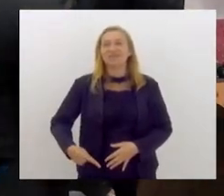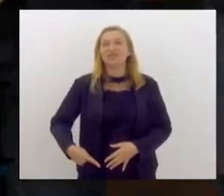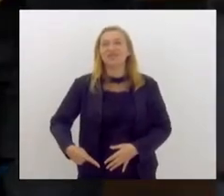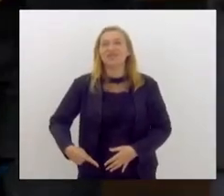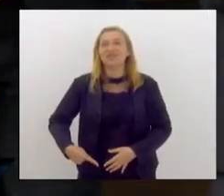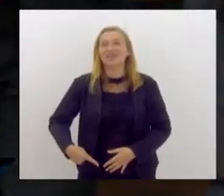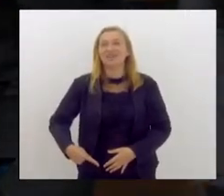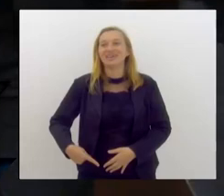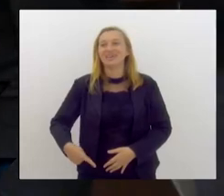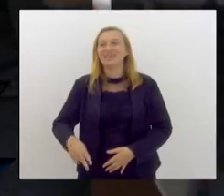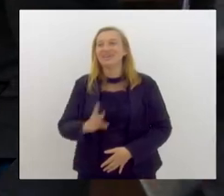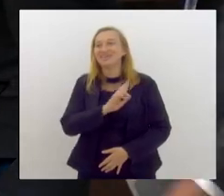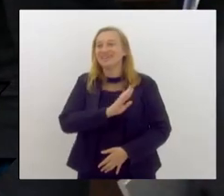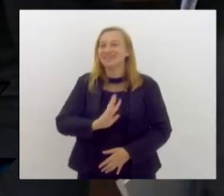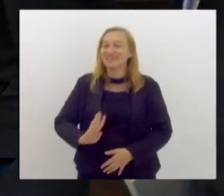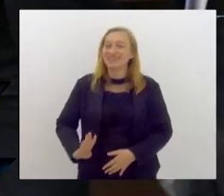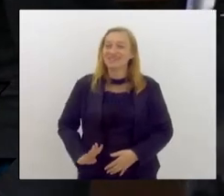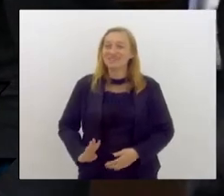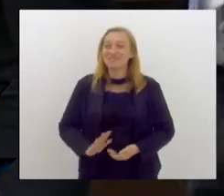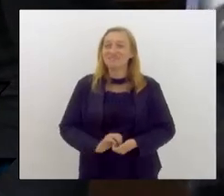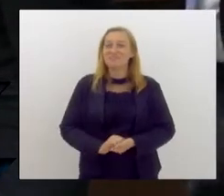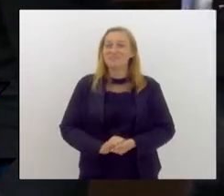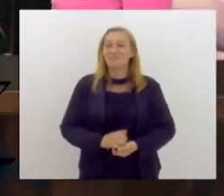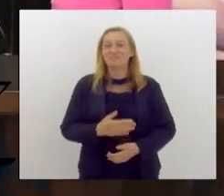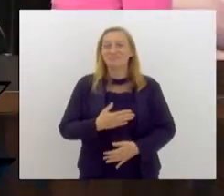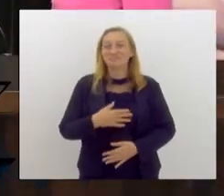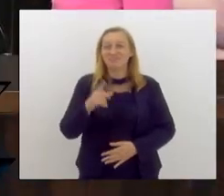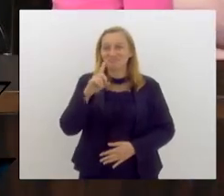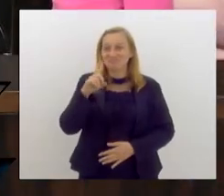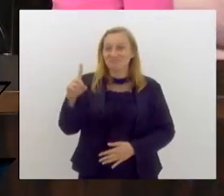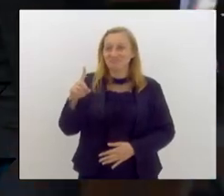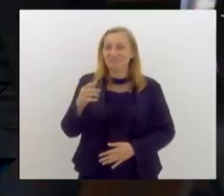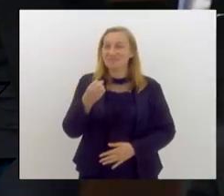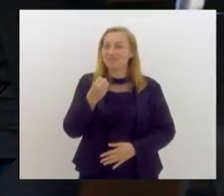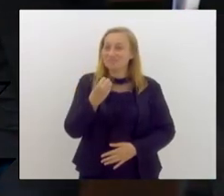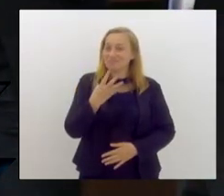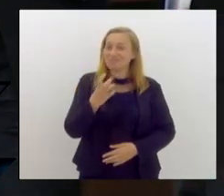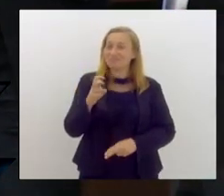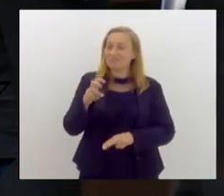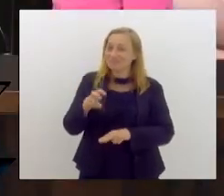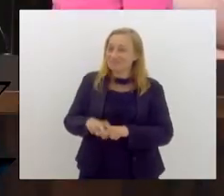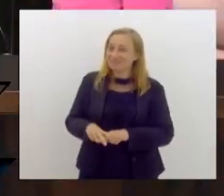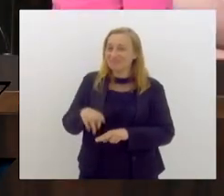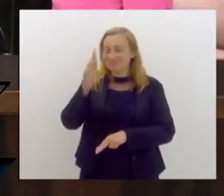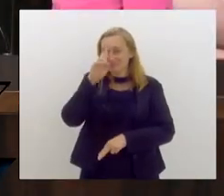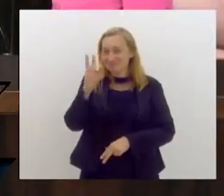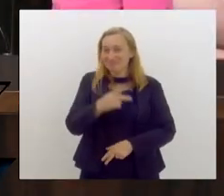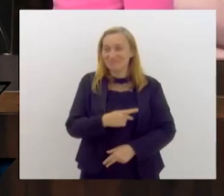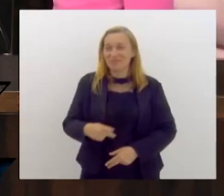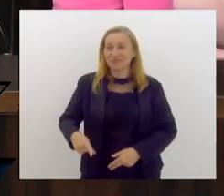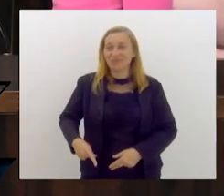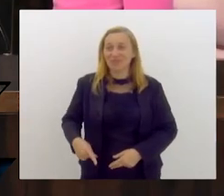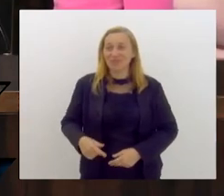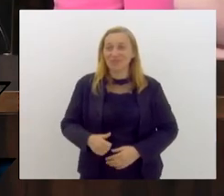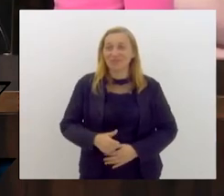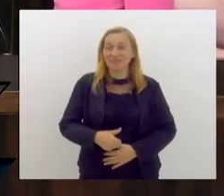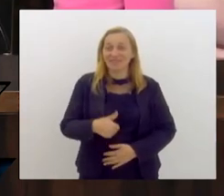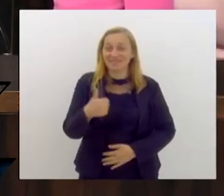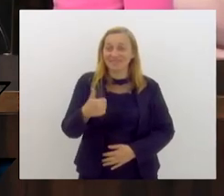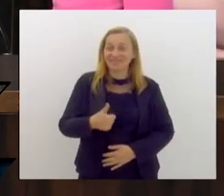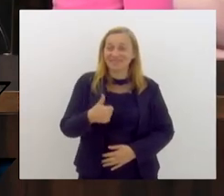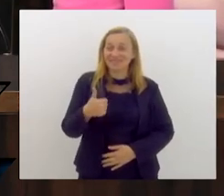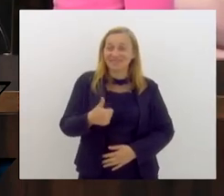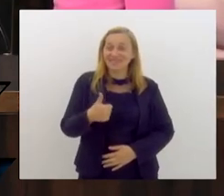presidente Bacelar, que eu não podia deixar de fazer. Então, Vossa Excelência está muito bem nessa cadeira, presidente. Primeiramente, eu quero agradecer a